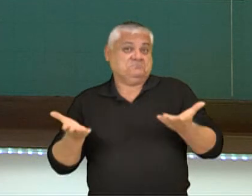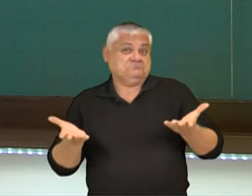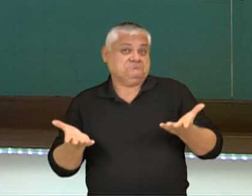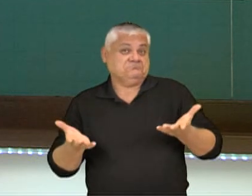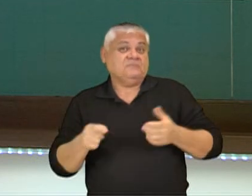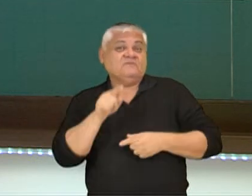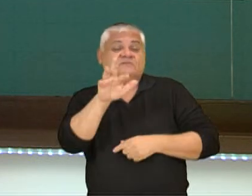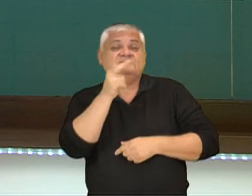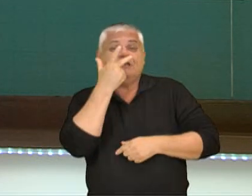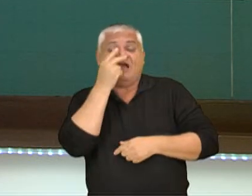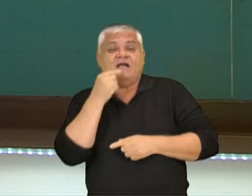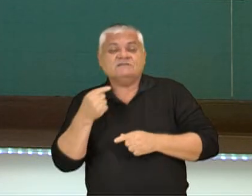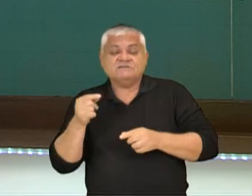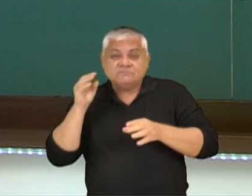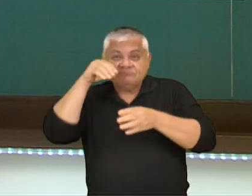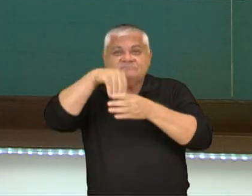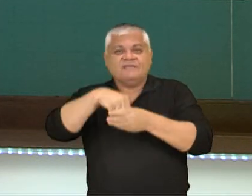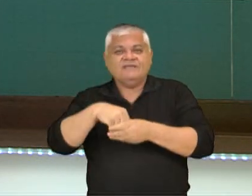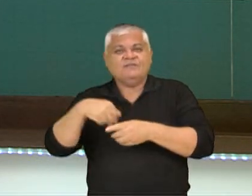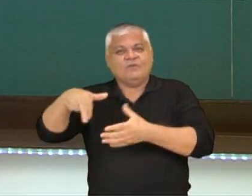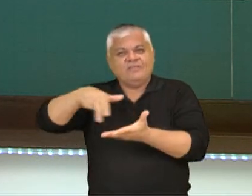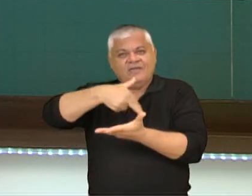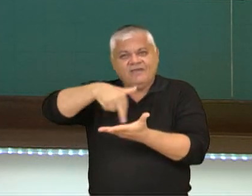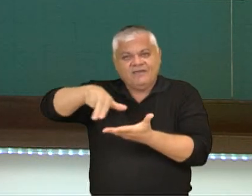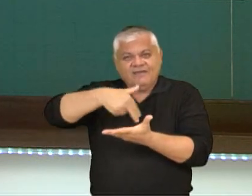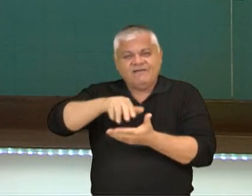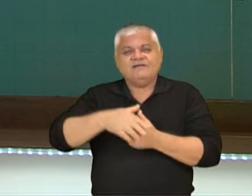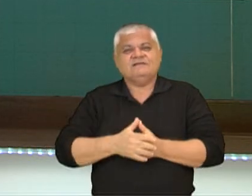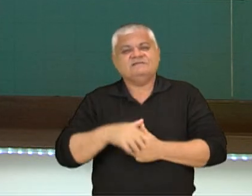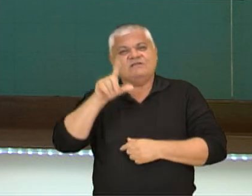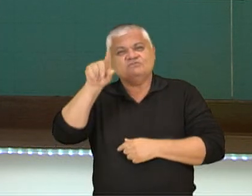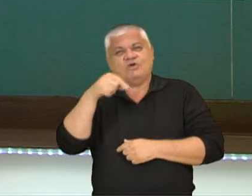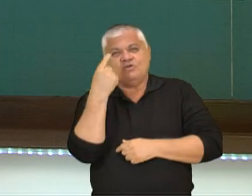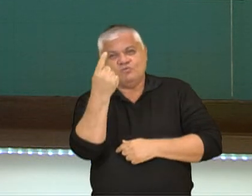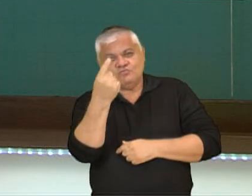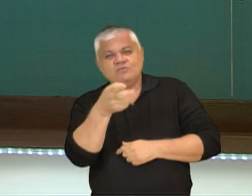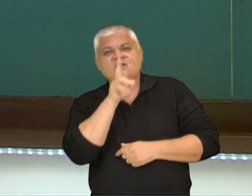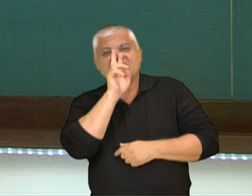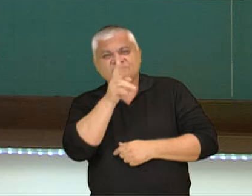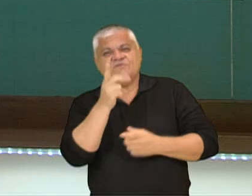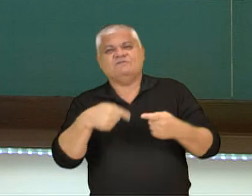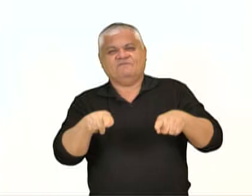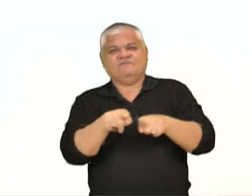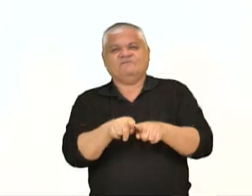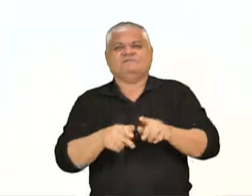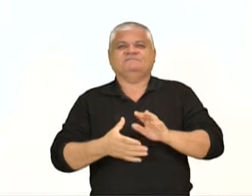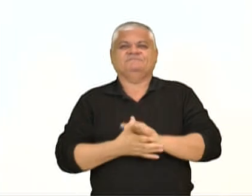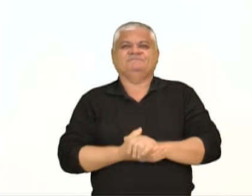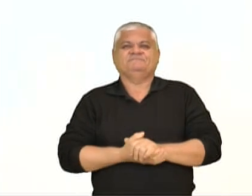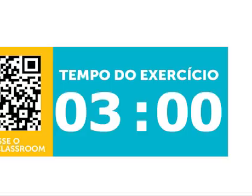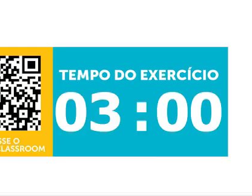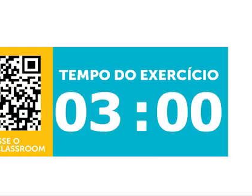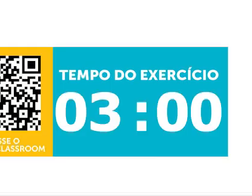que dança você colocaria para esse filme? Então, as duas opções, escolha uma, responda e nós já voltamos.